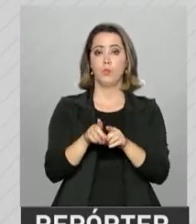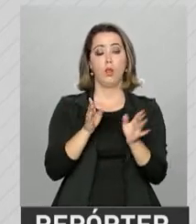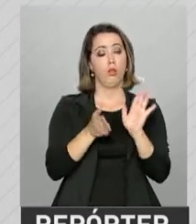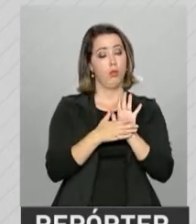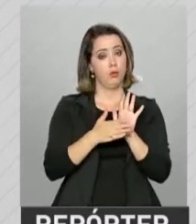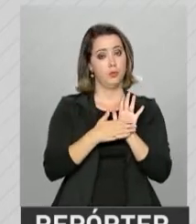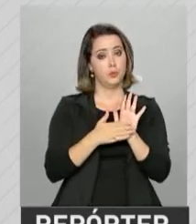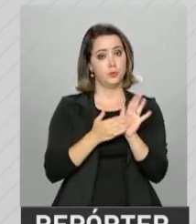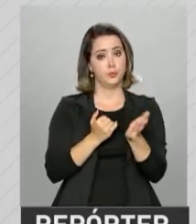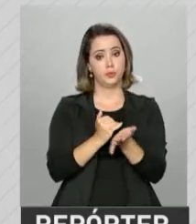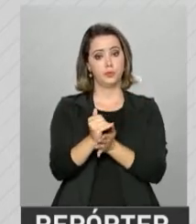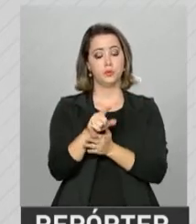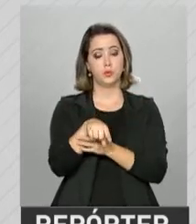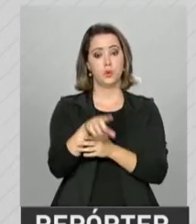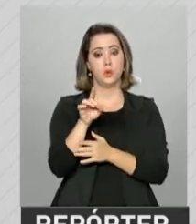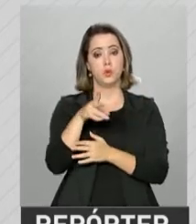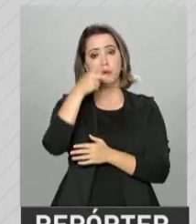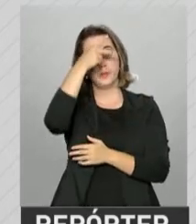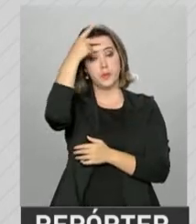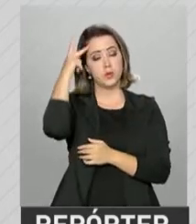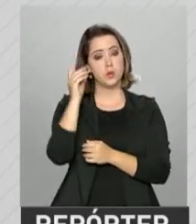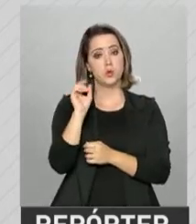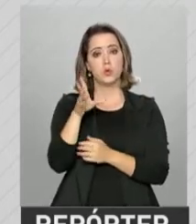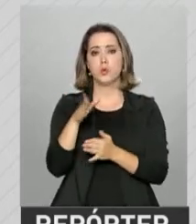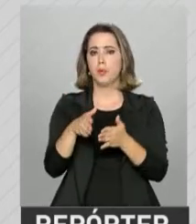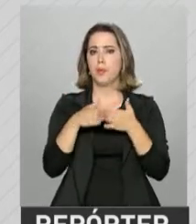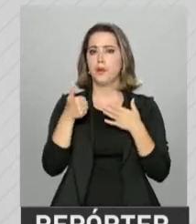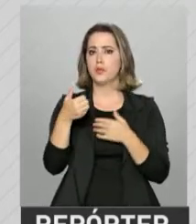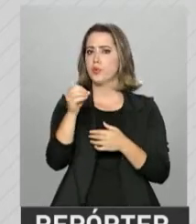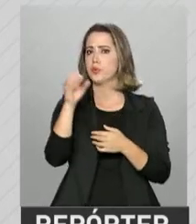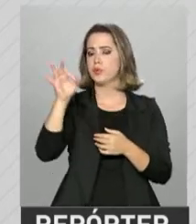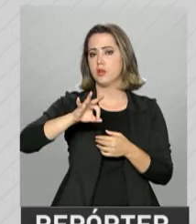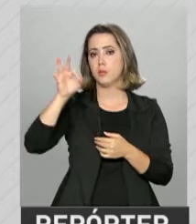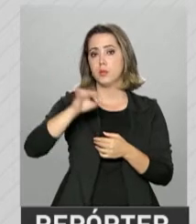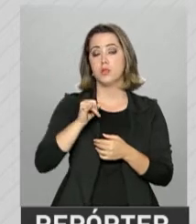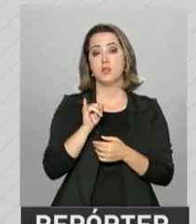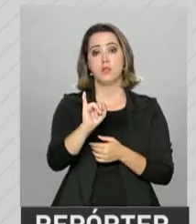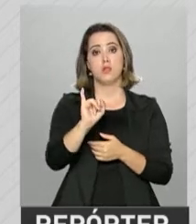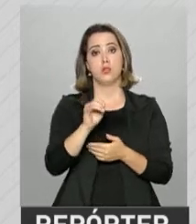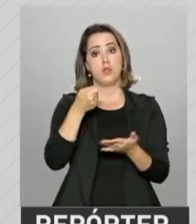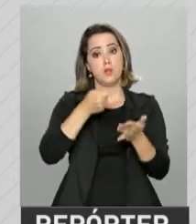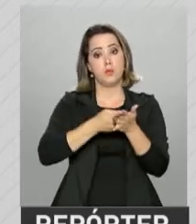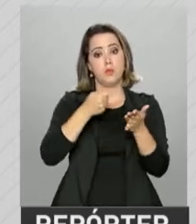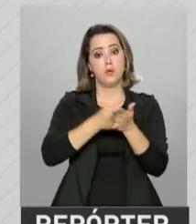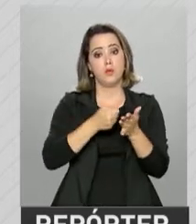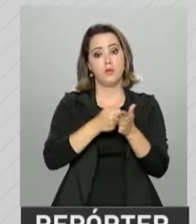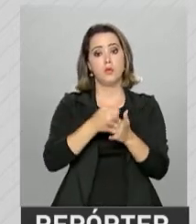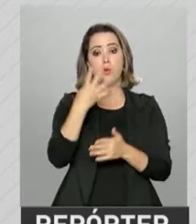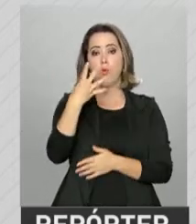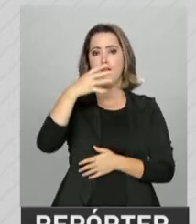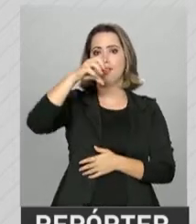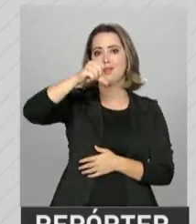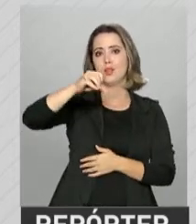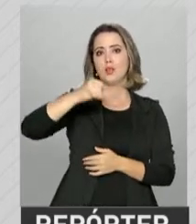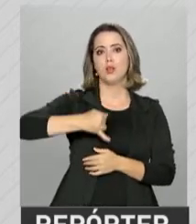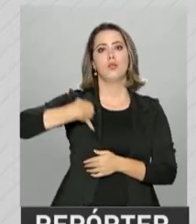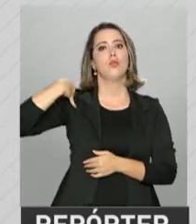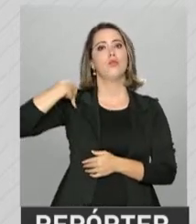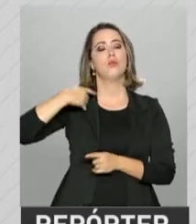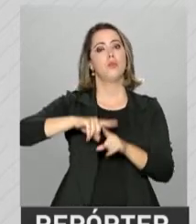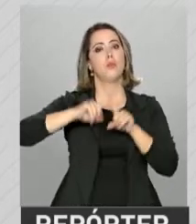original o cidadão só poderia se aposentar com 100% do benefício se tivesse contribuído por 49